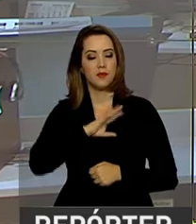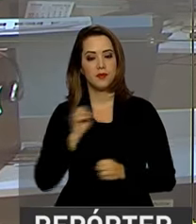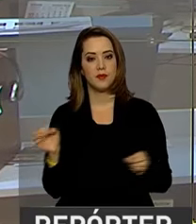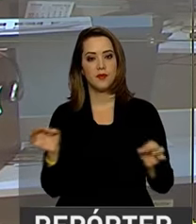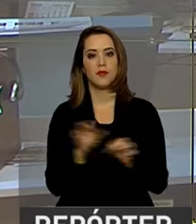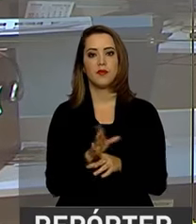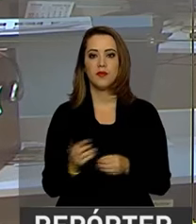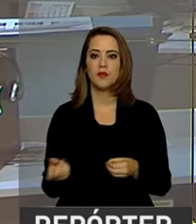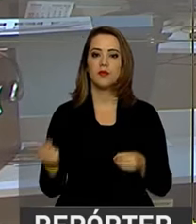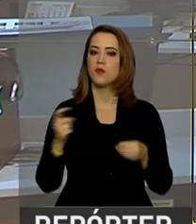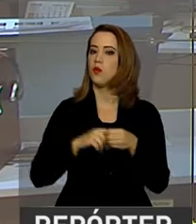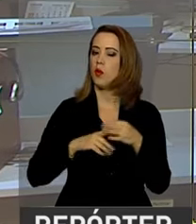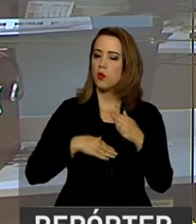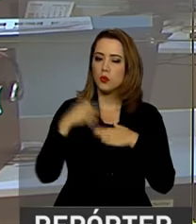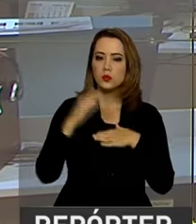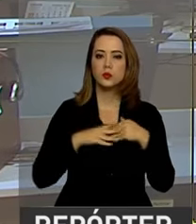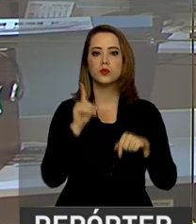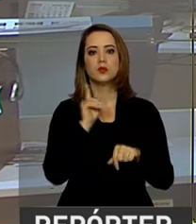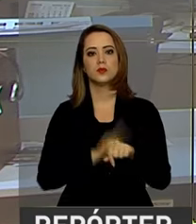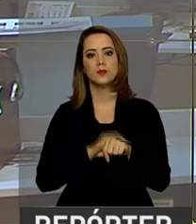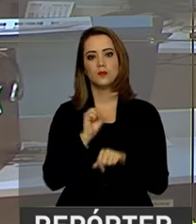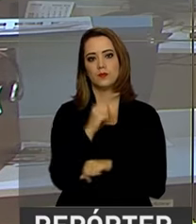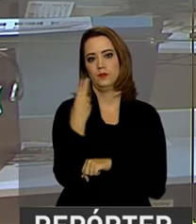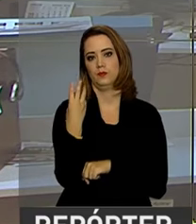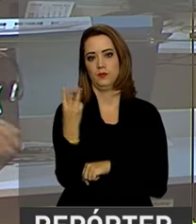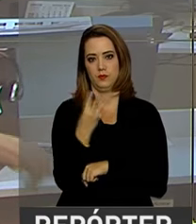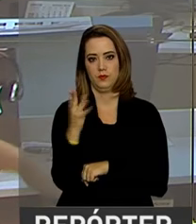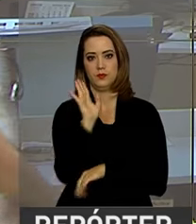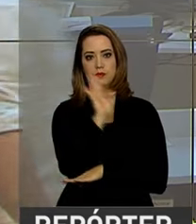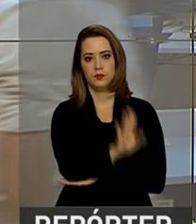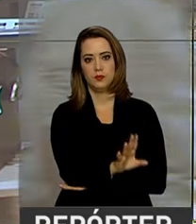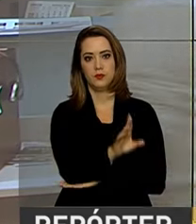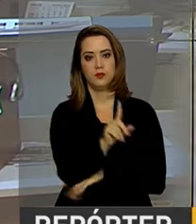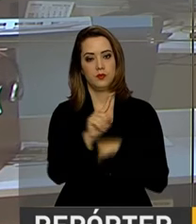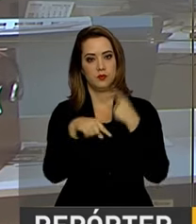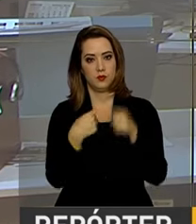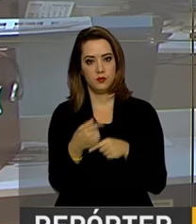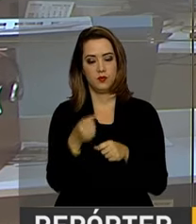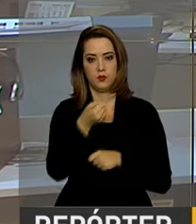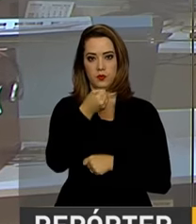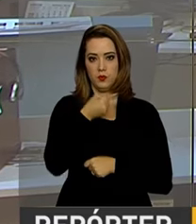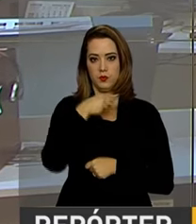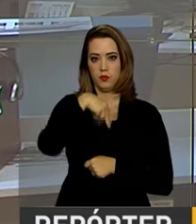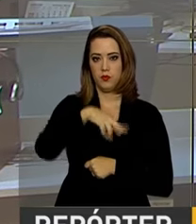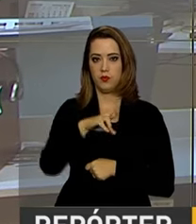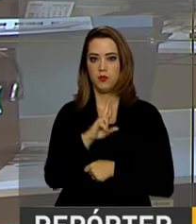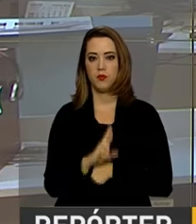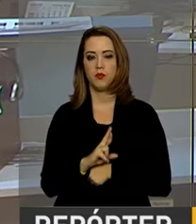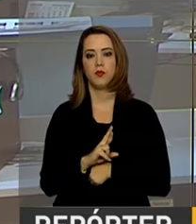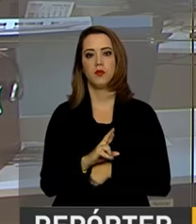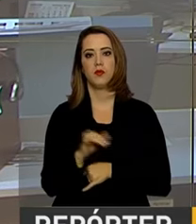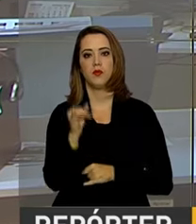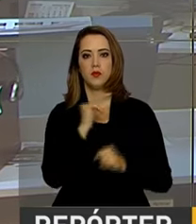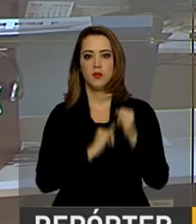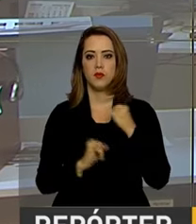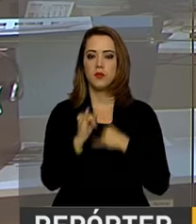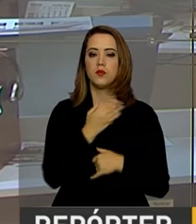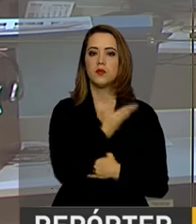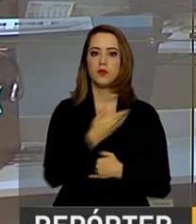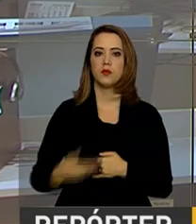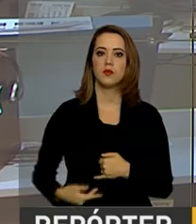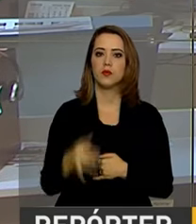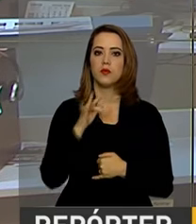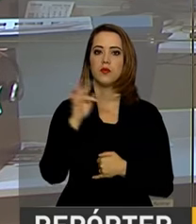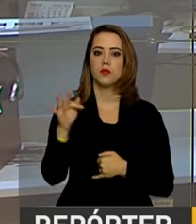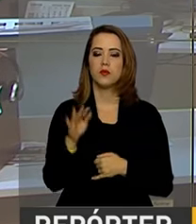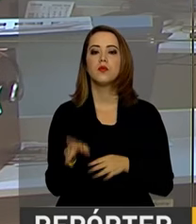E nós ficamos por aqui. Voltamos a qualquer momento ou às 3 da tarde na próxima edição do Repórter NBR e as notícias